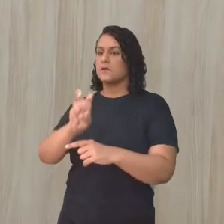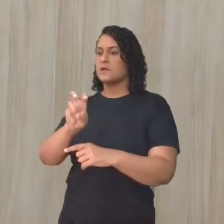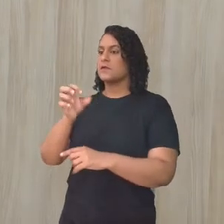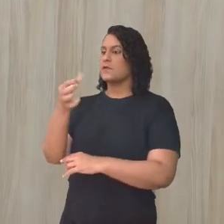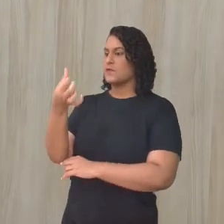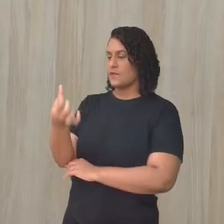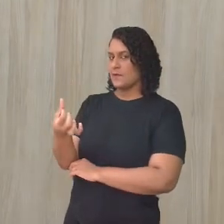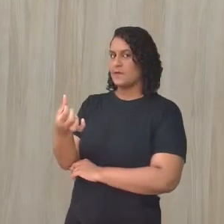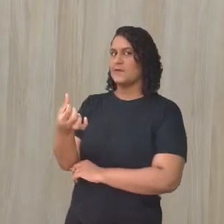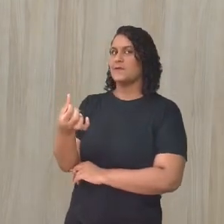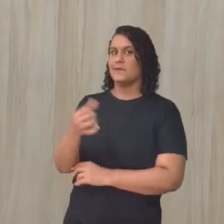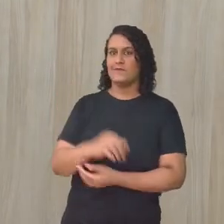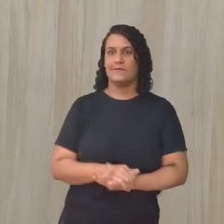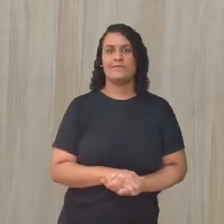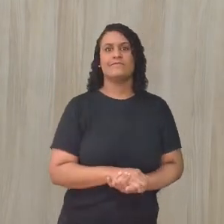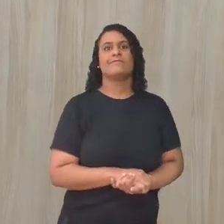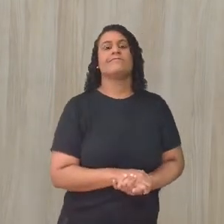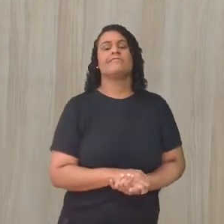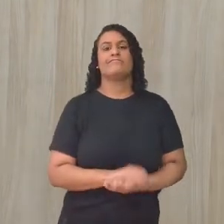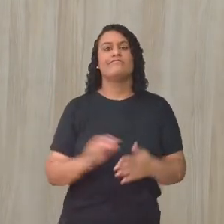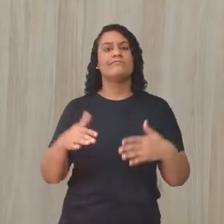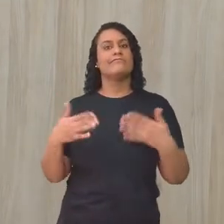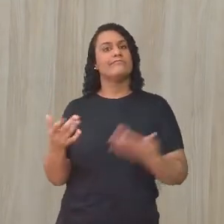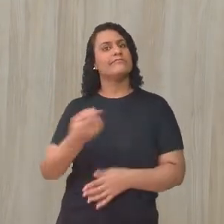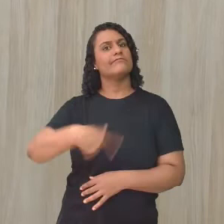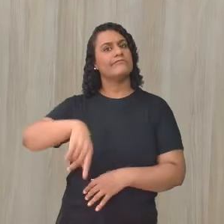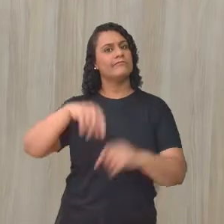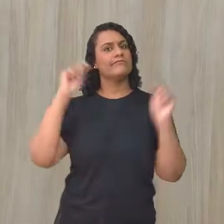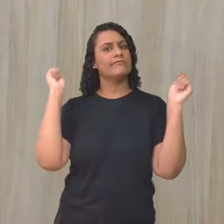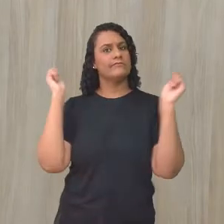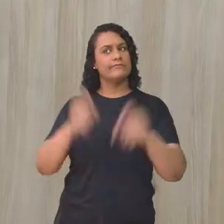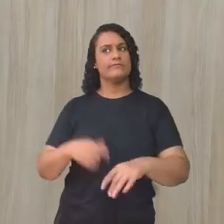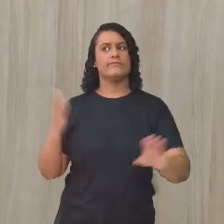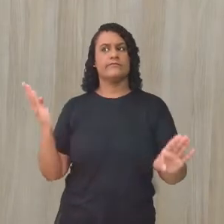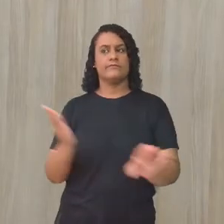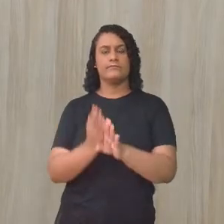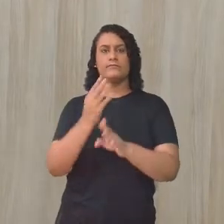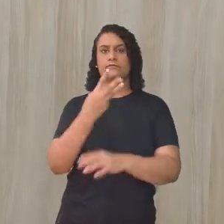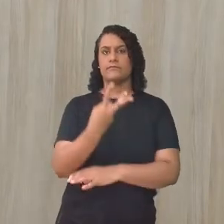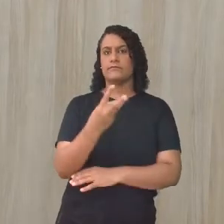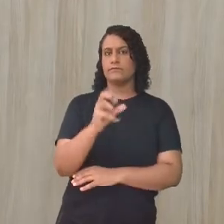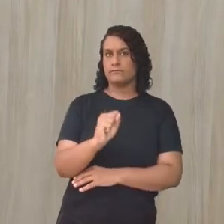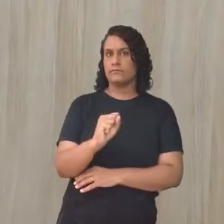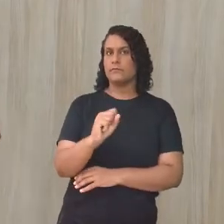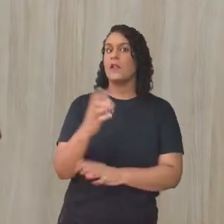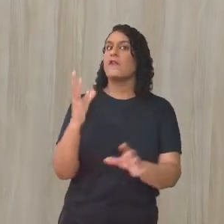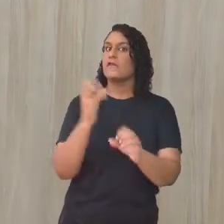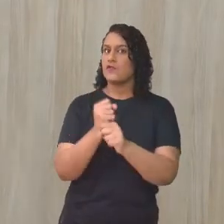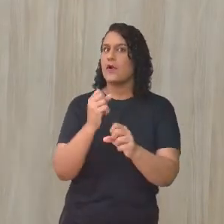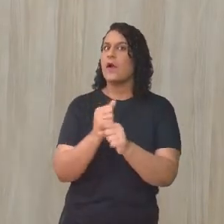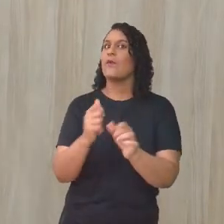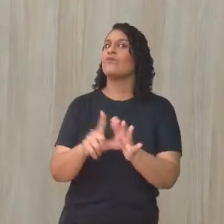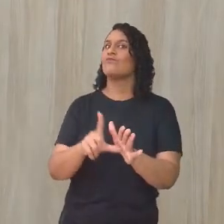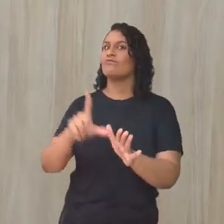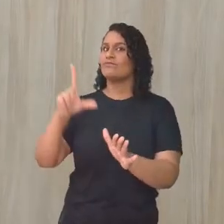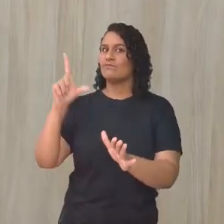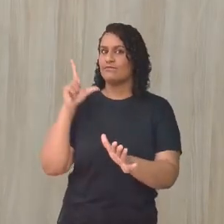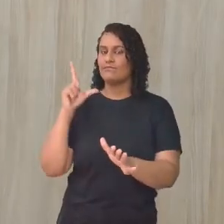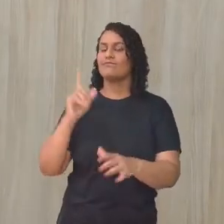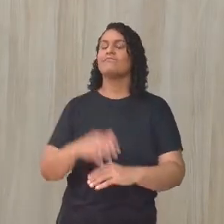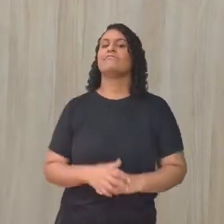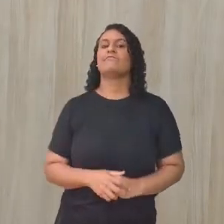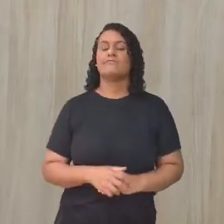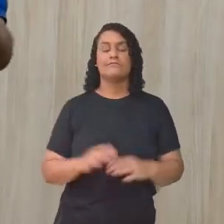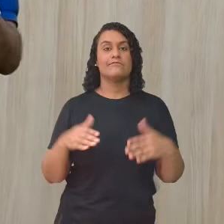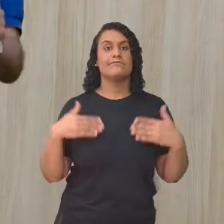está para 56. E aí você consegue descobrir que é 38, que a gente fez o cálculo anteriormente e desenvolveu.